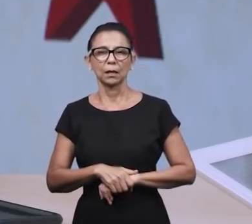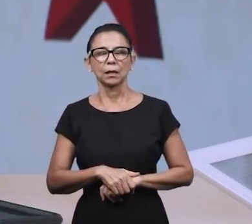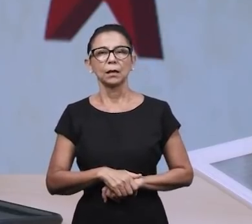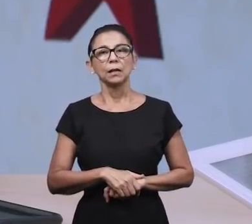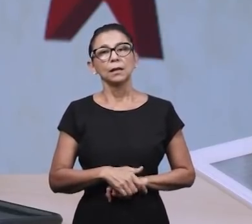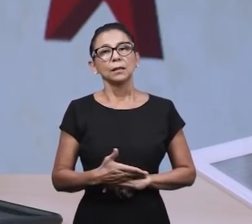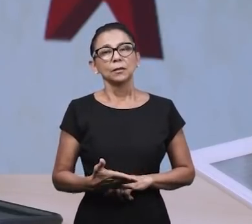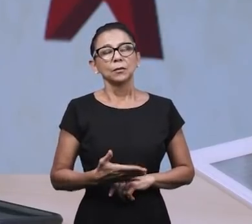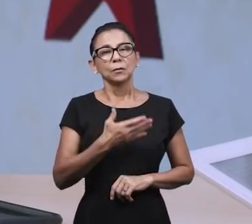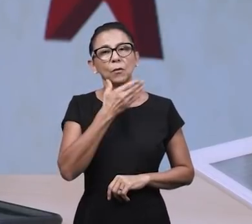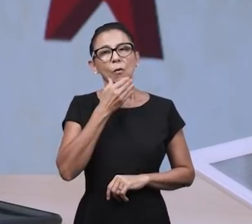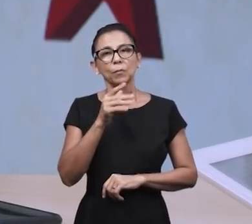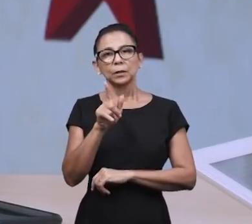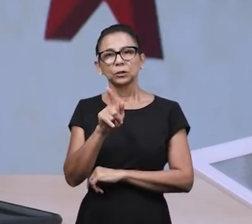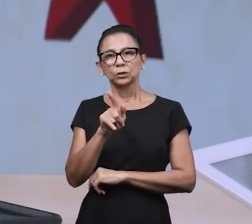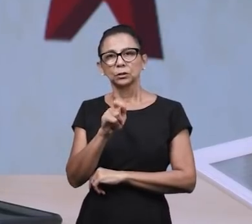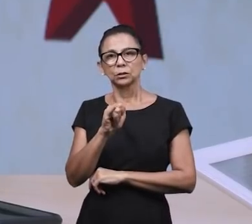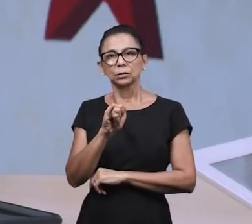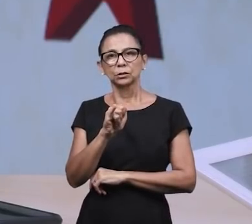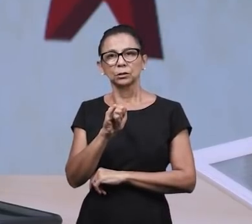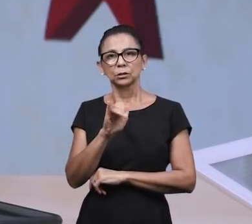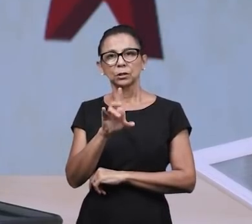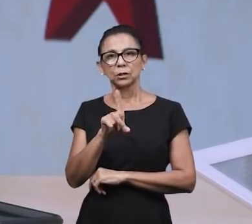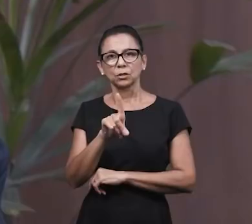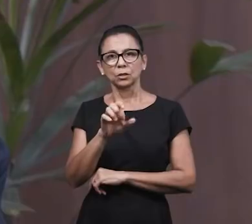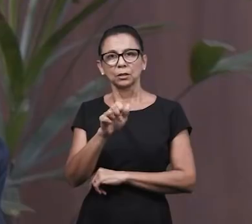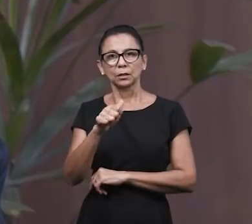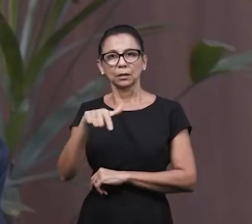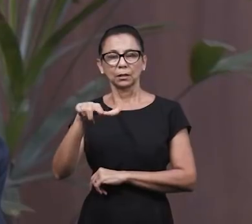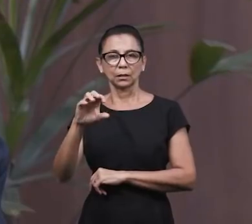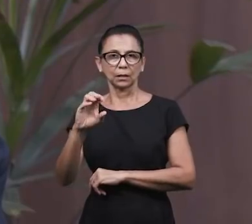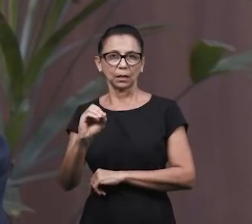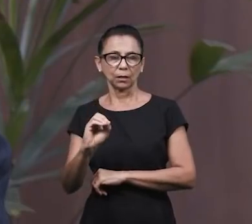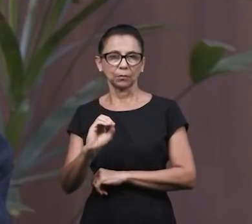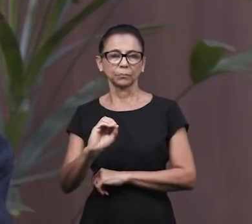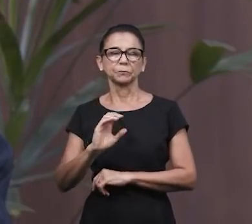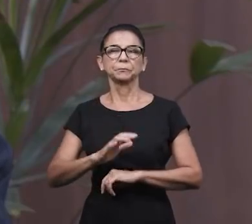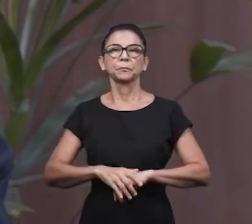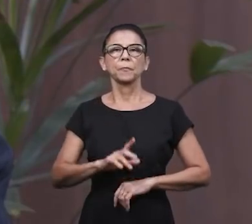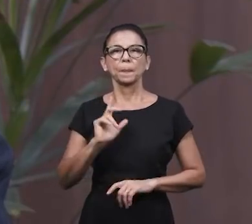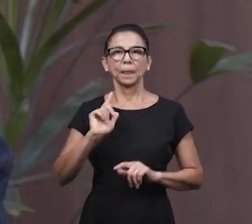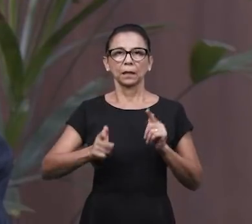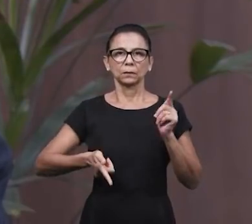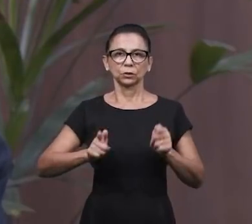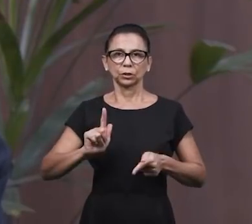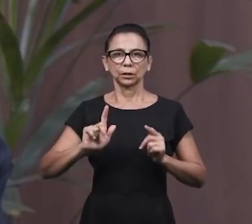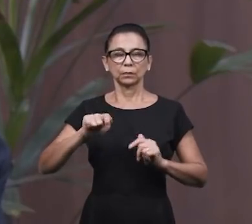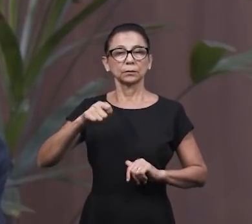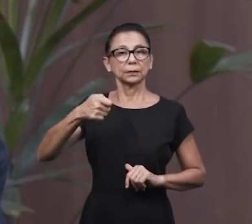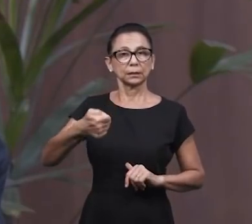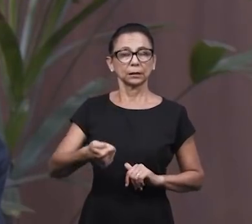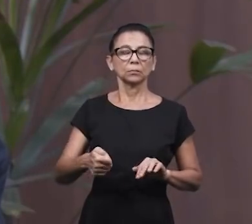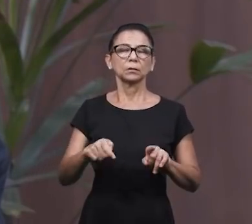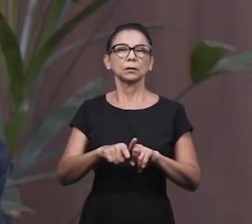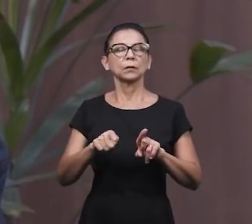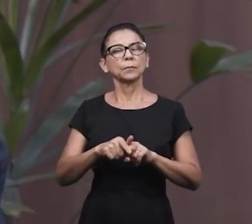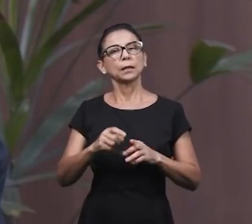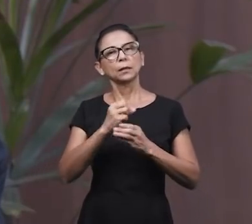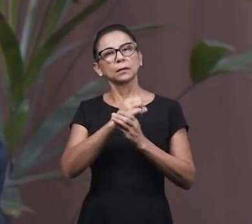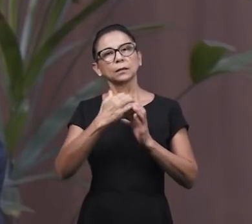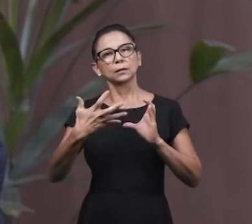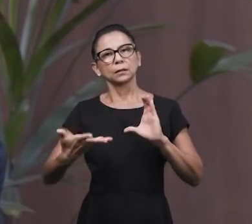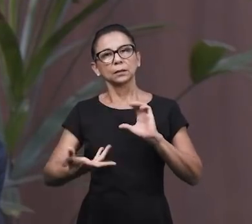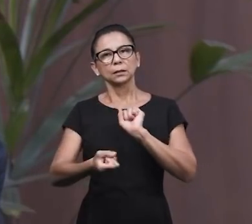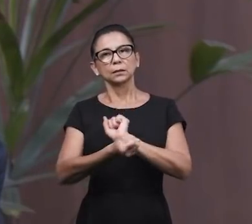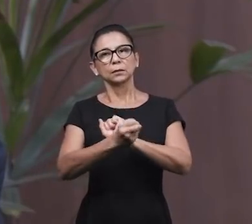de Gideão. Pois é, Gideão também é outra figura de libertador, que mostra uma característica